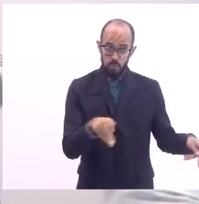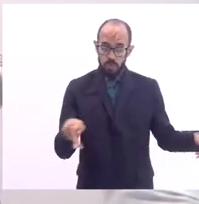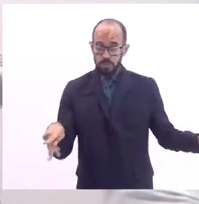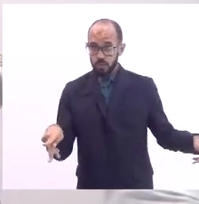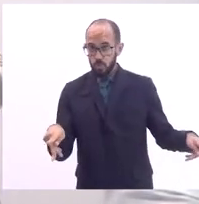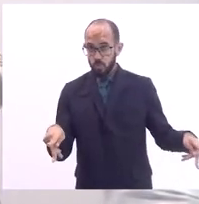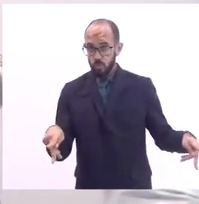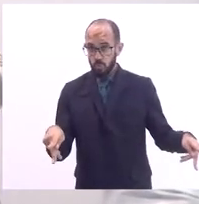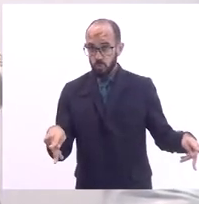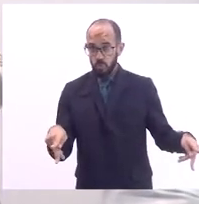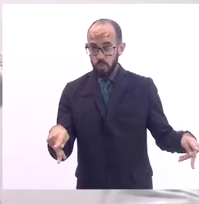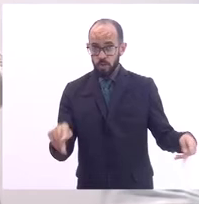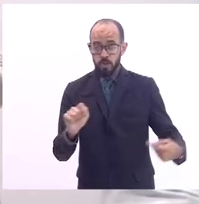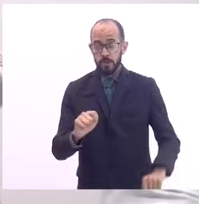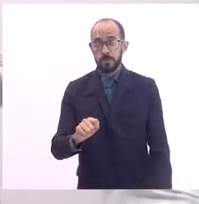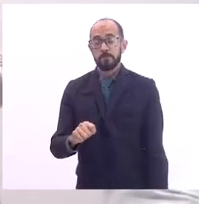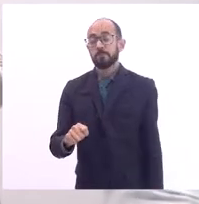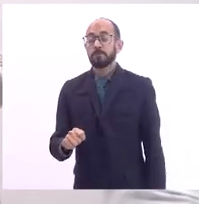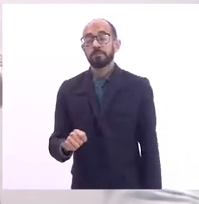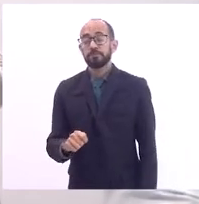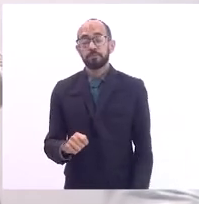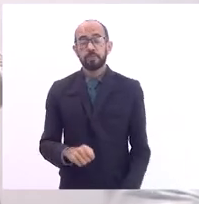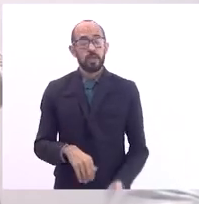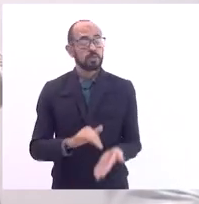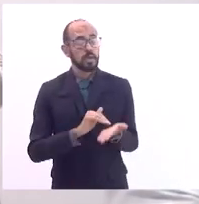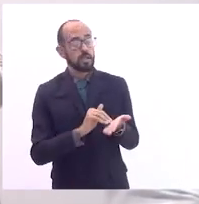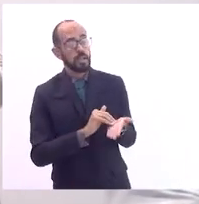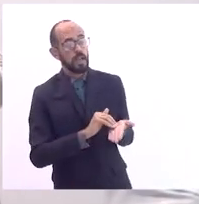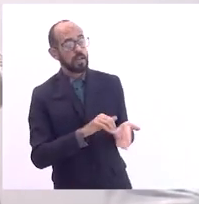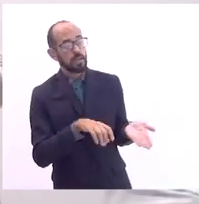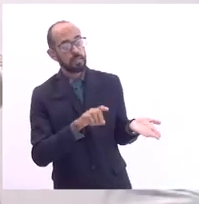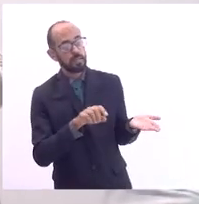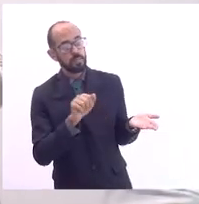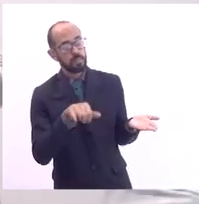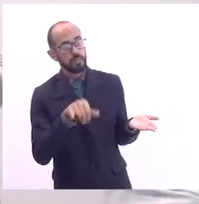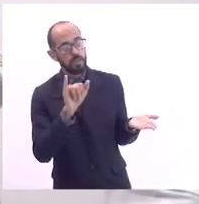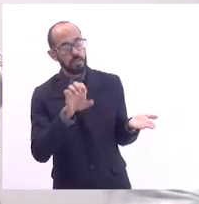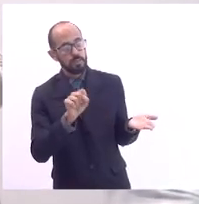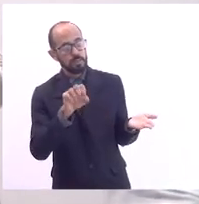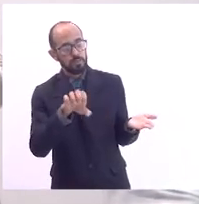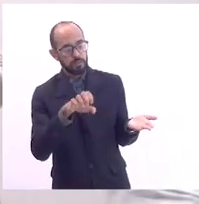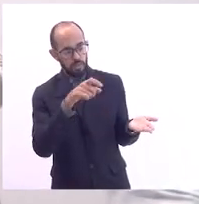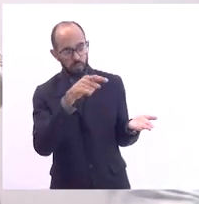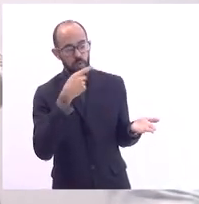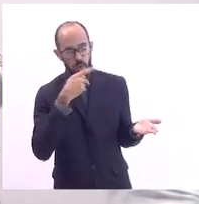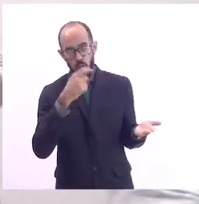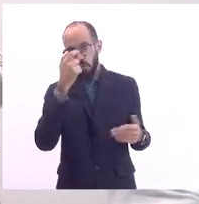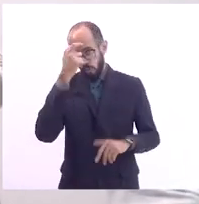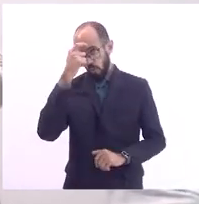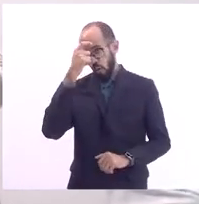a secretária Deise colocou de maneira muito, muito consciente, afinal de contas,